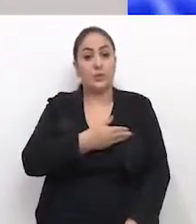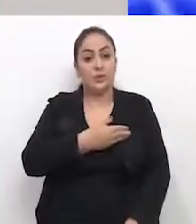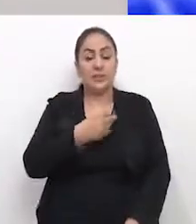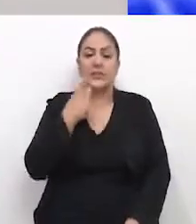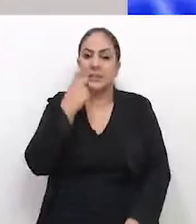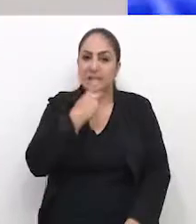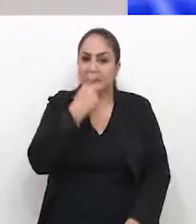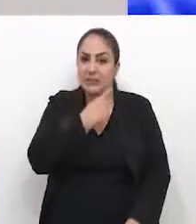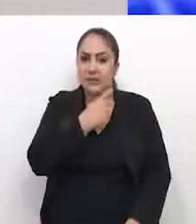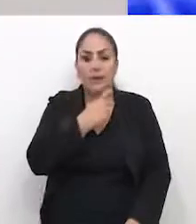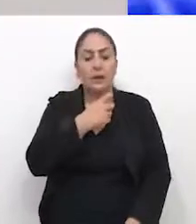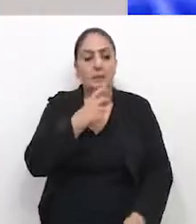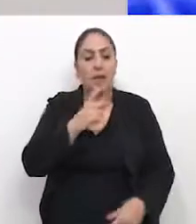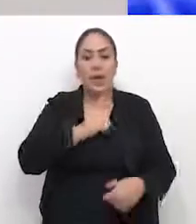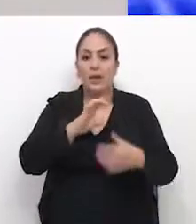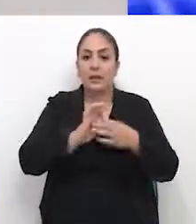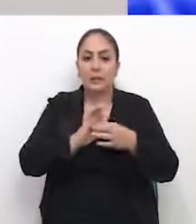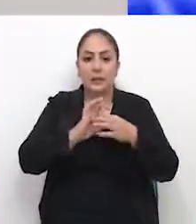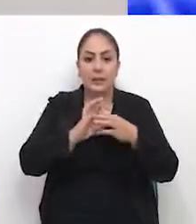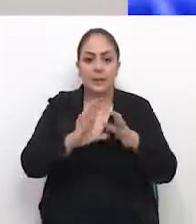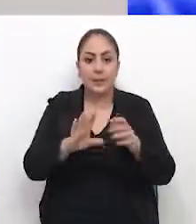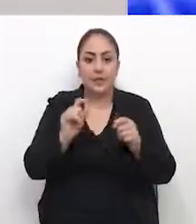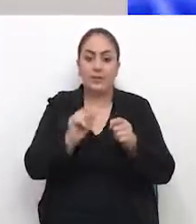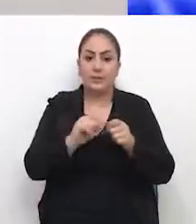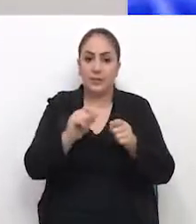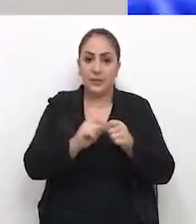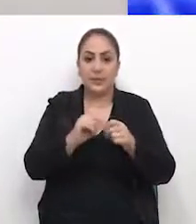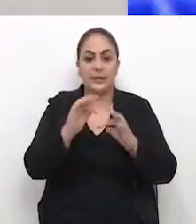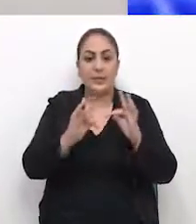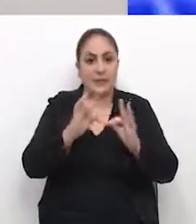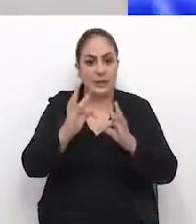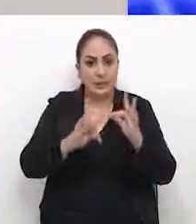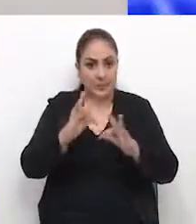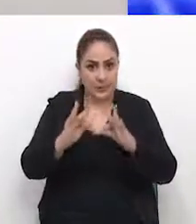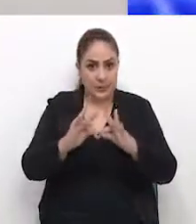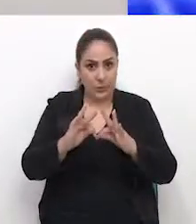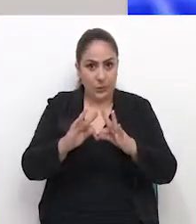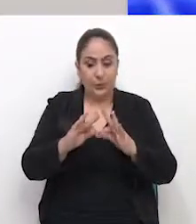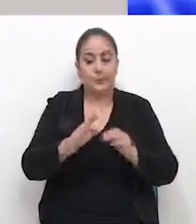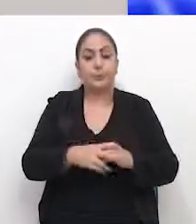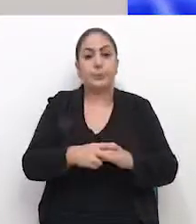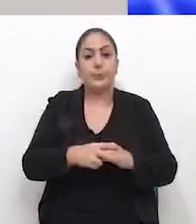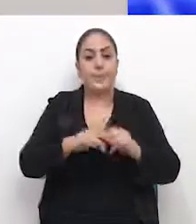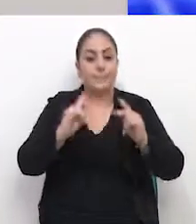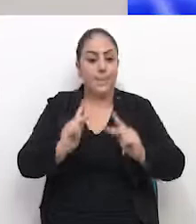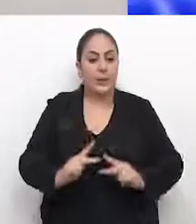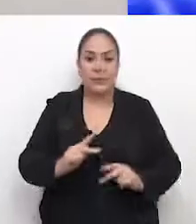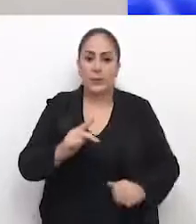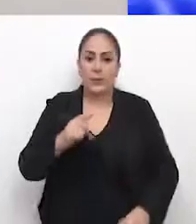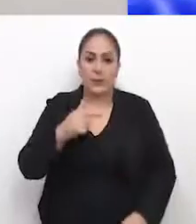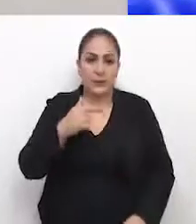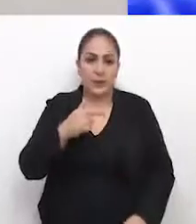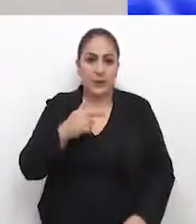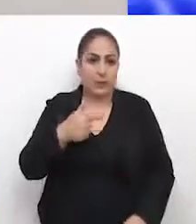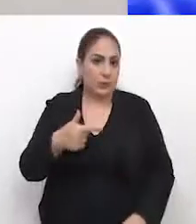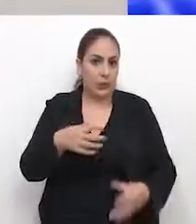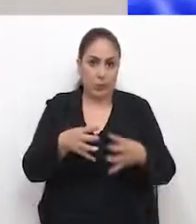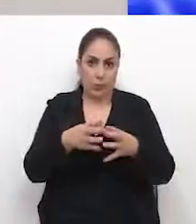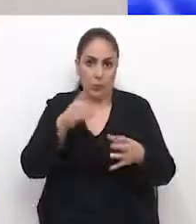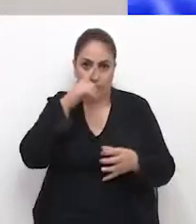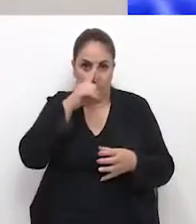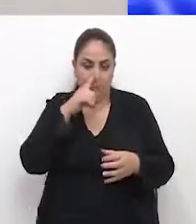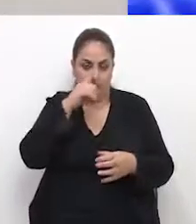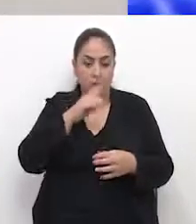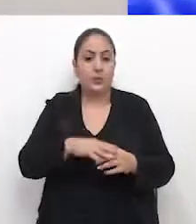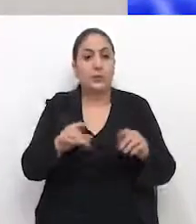Nós, cirurgiões dentistas, estamos autorizados a realizar tratamentos eletivos em pacientes que não estejam